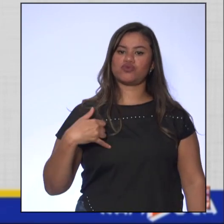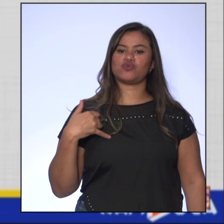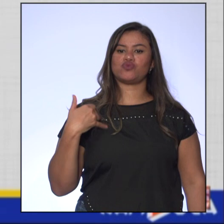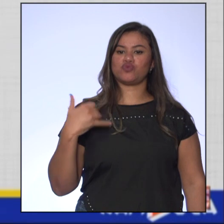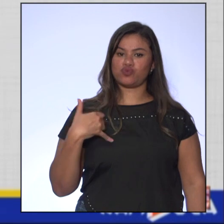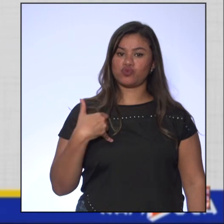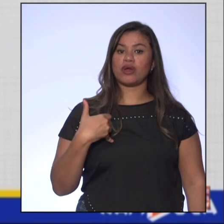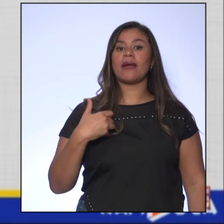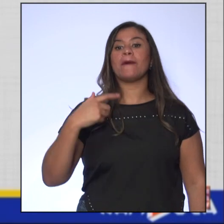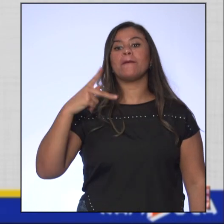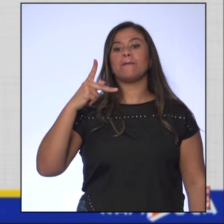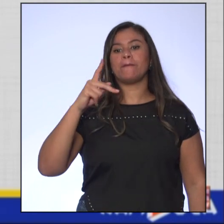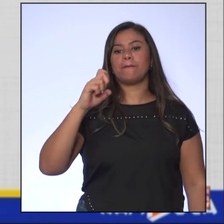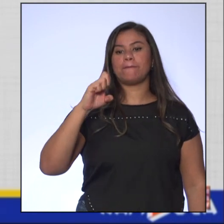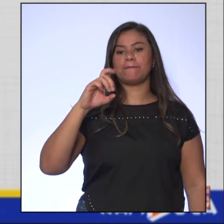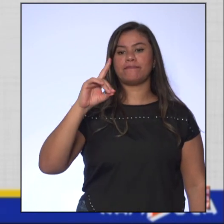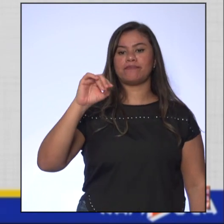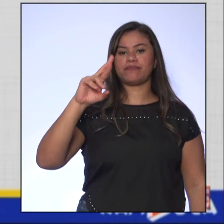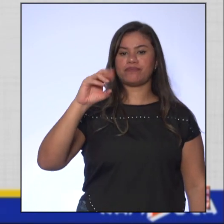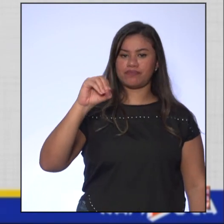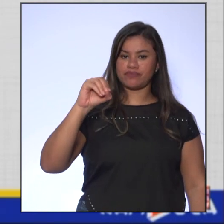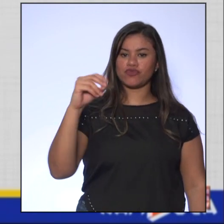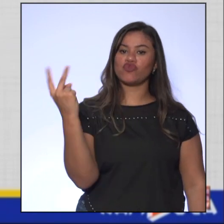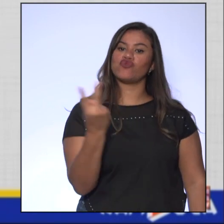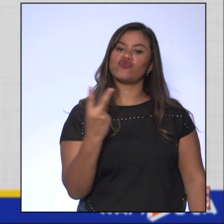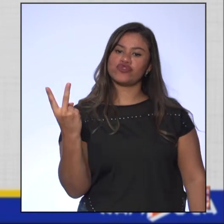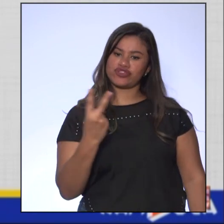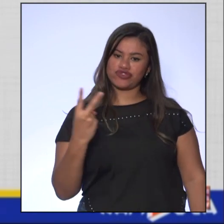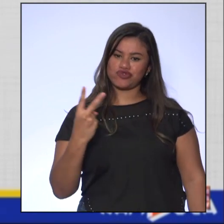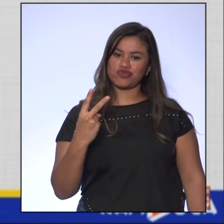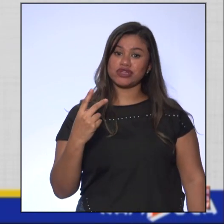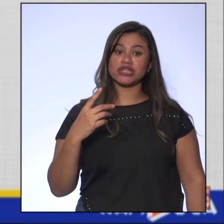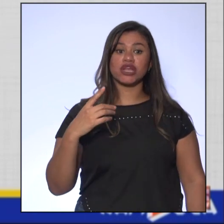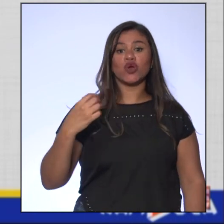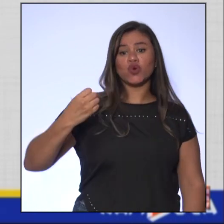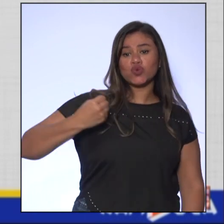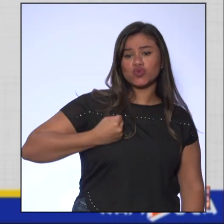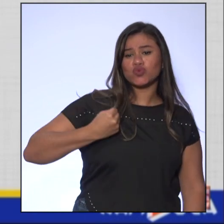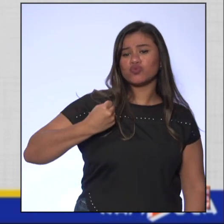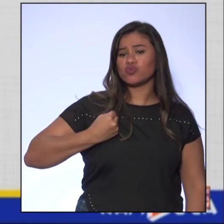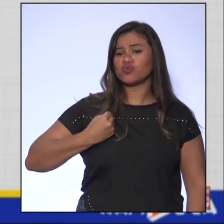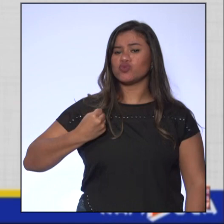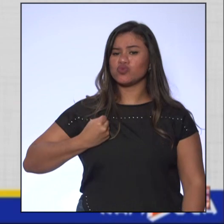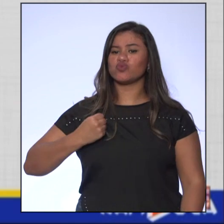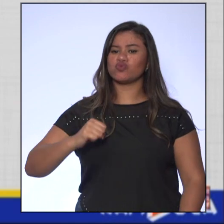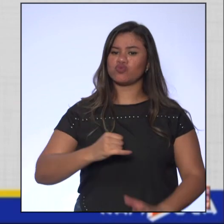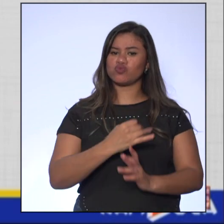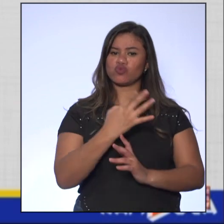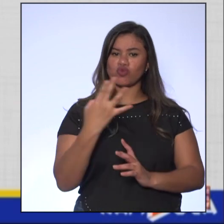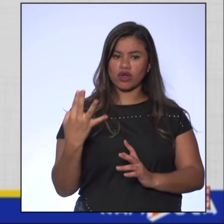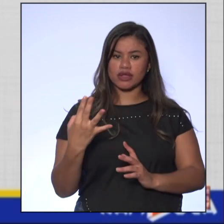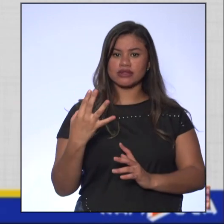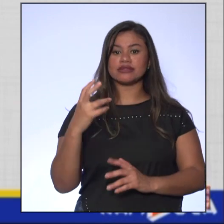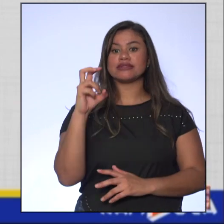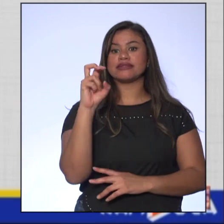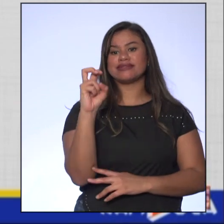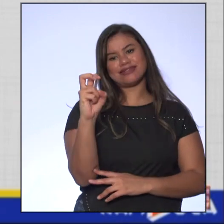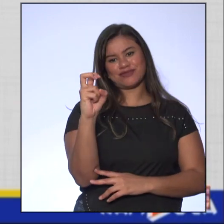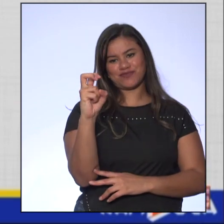22. Você vai somar e vai dividir pelo total aí. Qual o total de números que eu tenho aí?